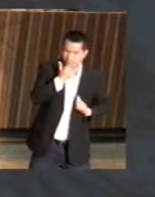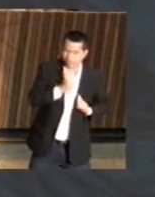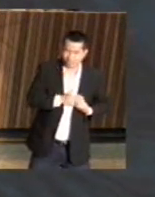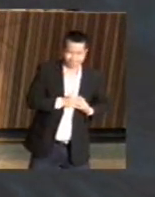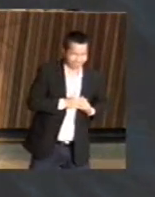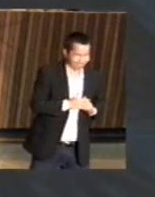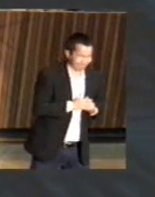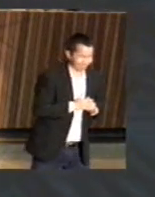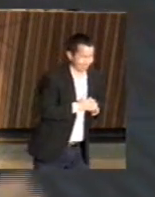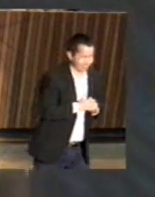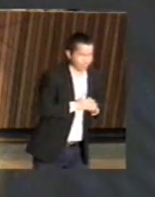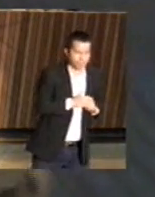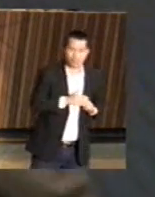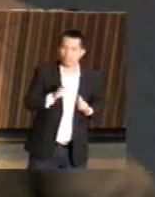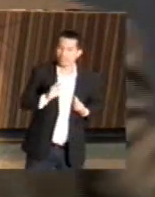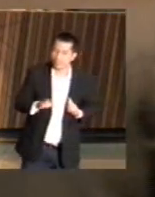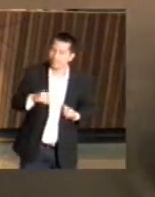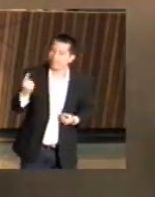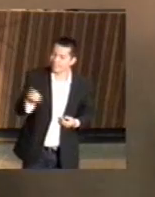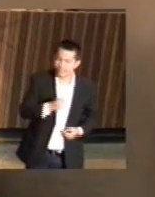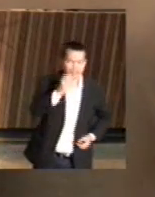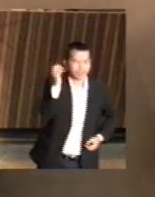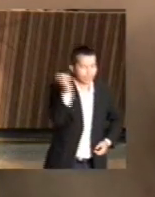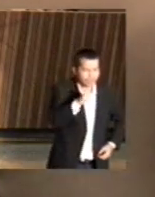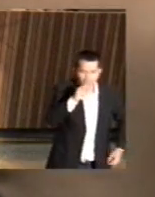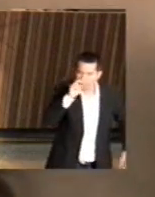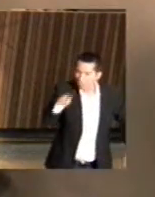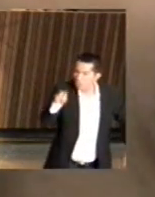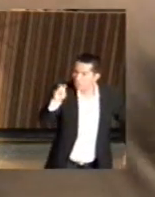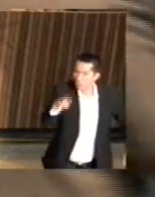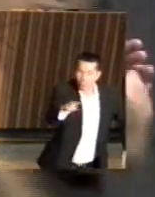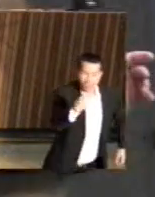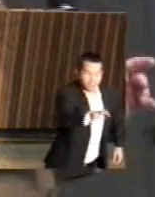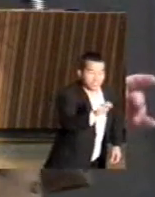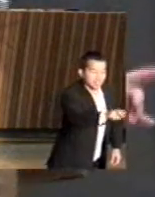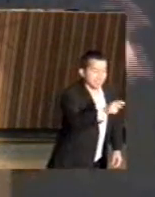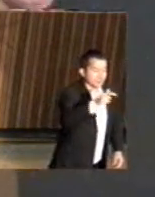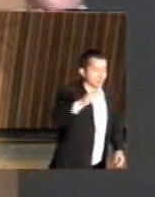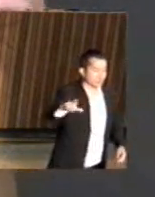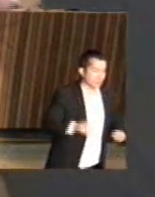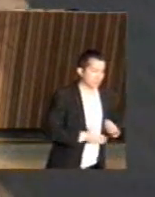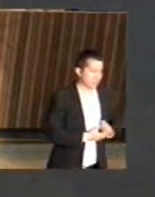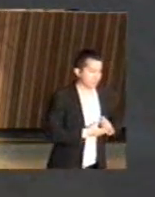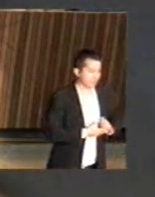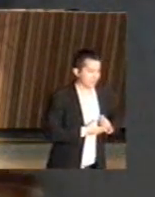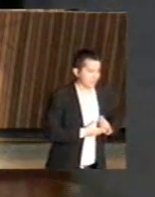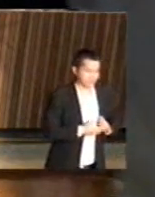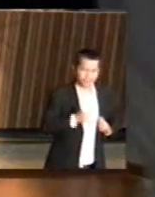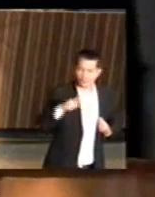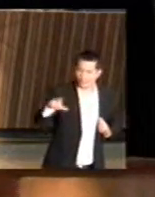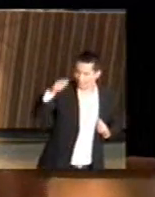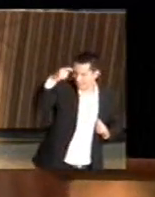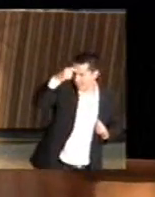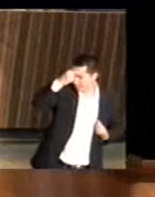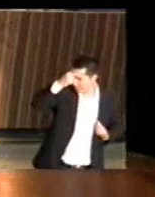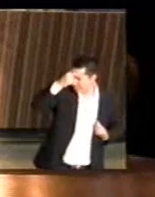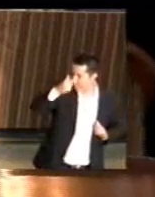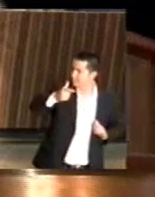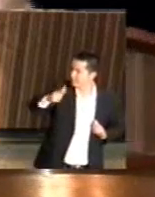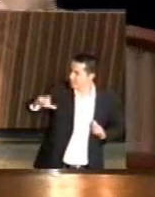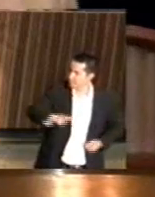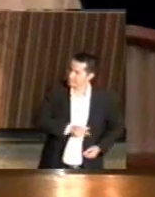do coração dele, mas não sei ver o problema do meu coração. E olha só, o que estava